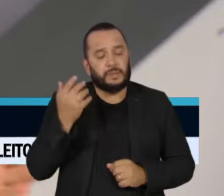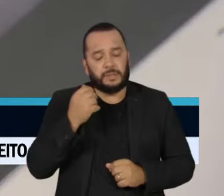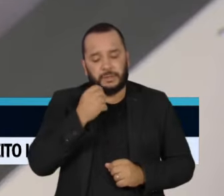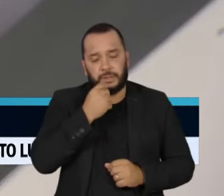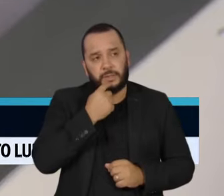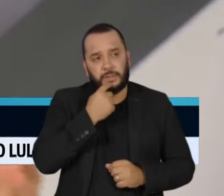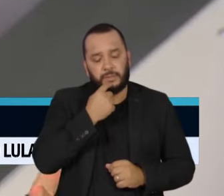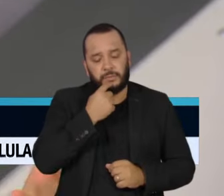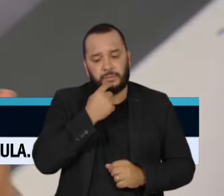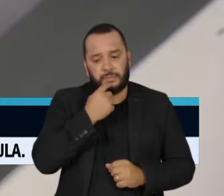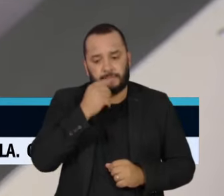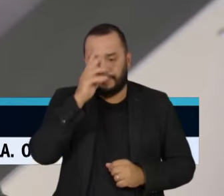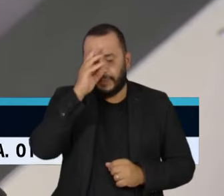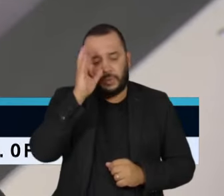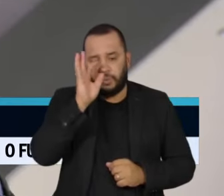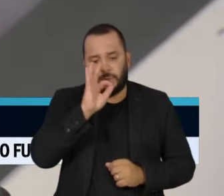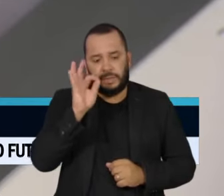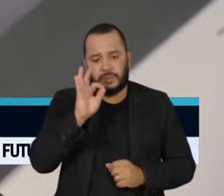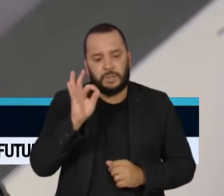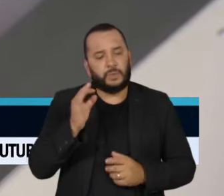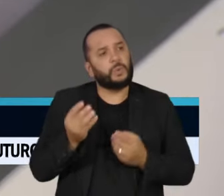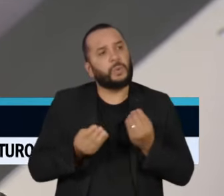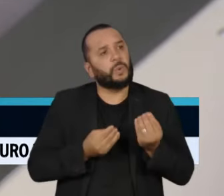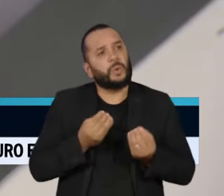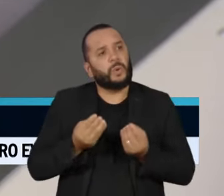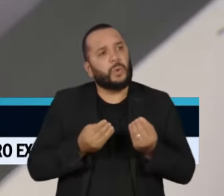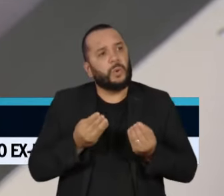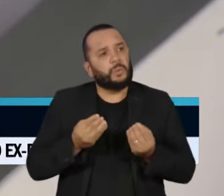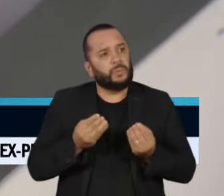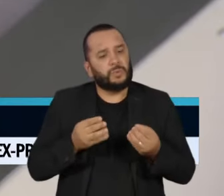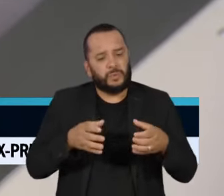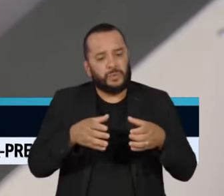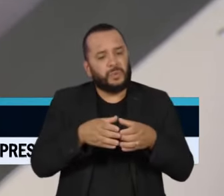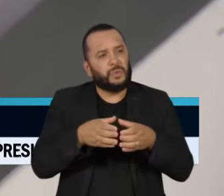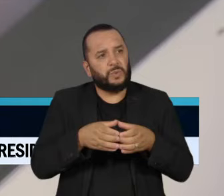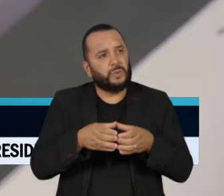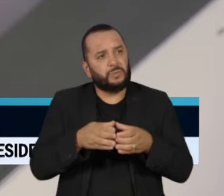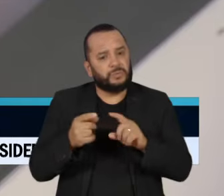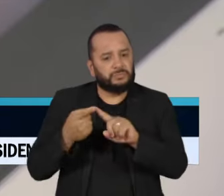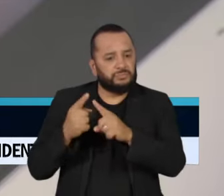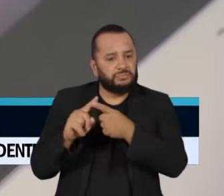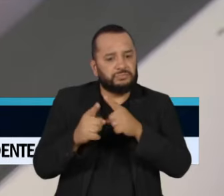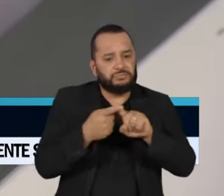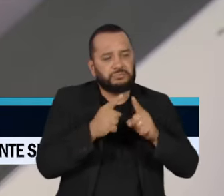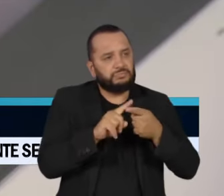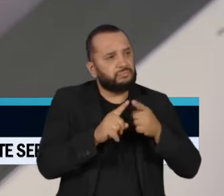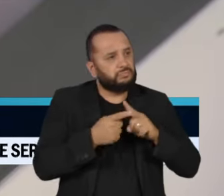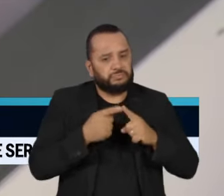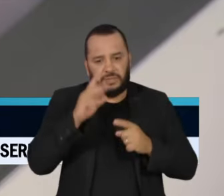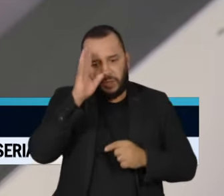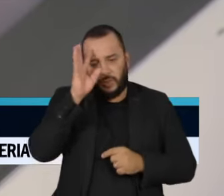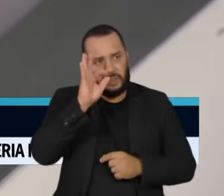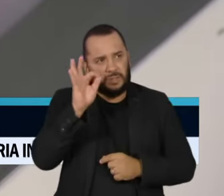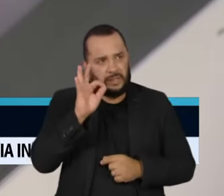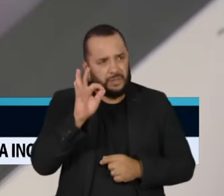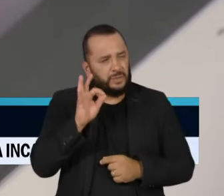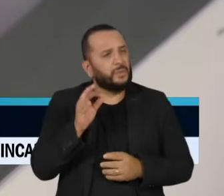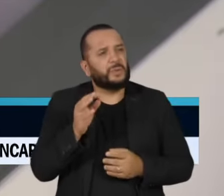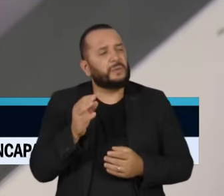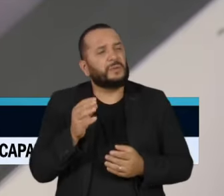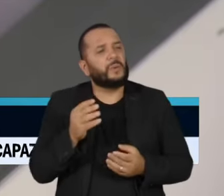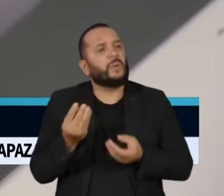Eu não consigo entender o tipo de entrosamento que vai haver nessa equipe. Vai ser em cima de um programa de